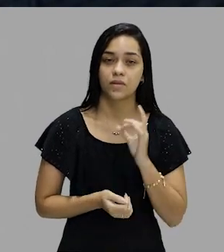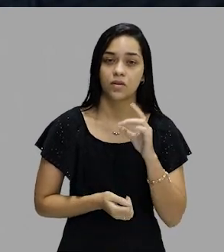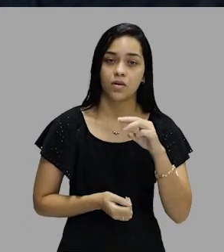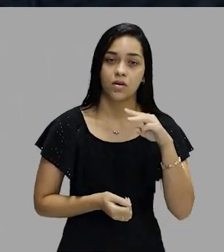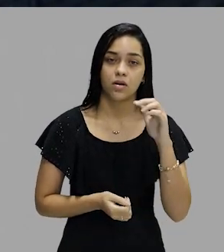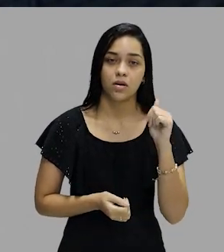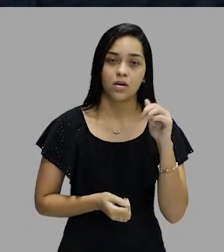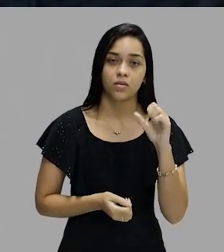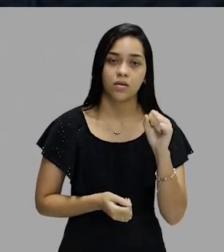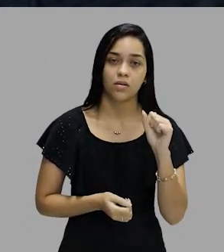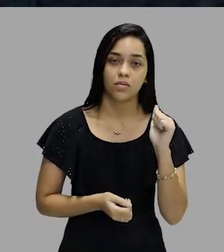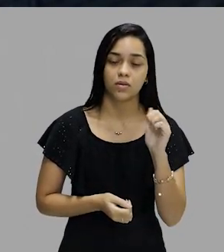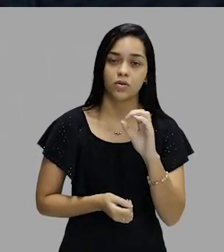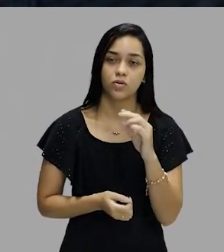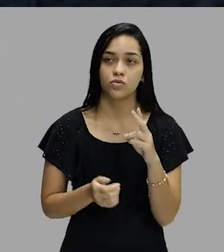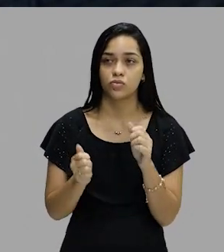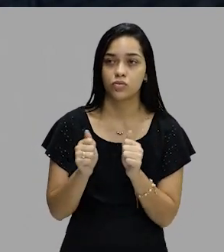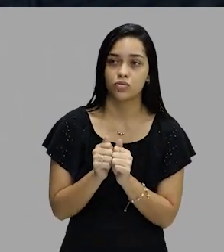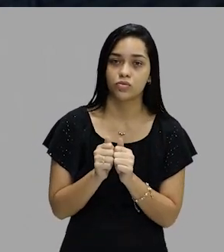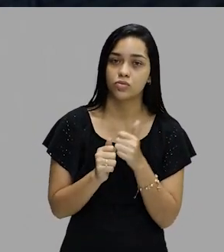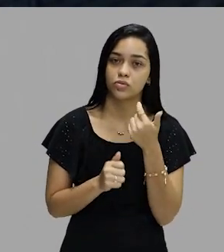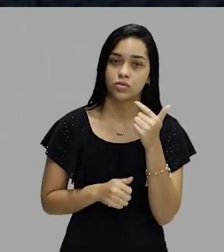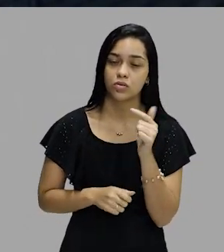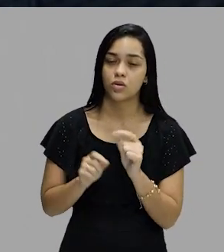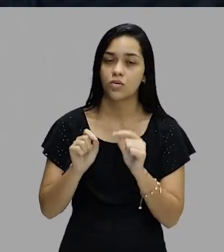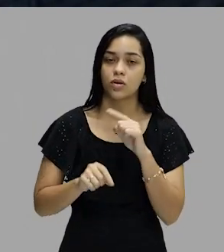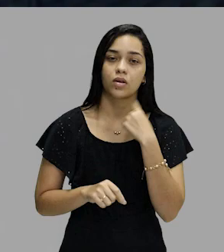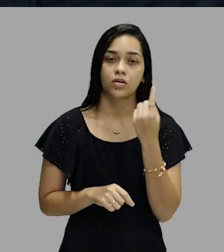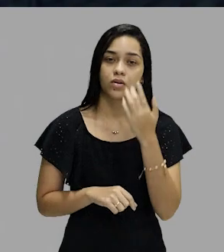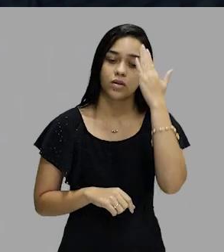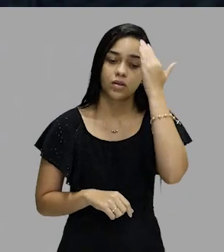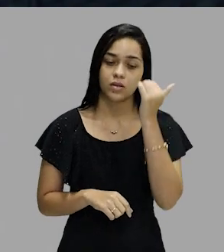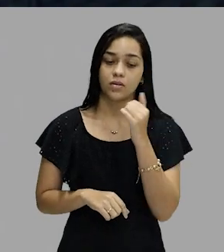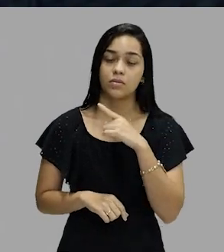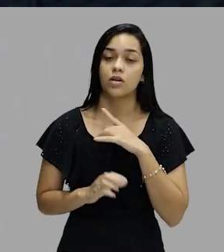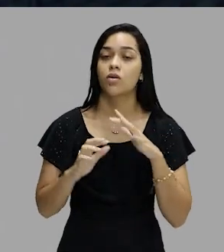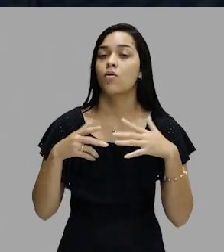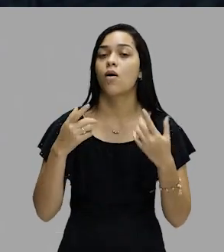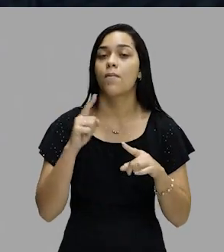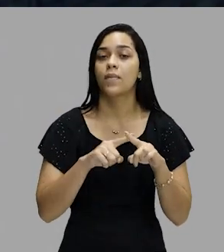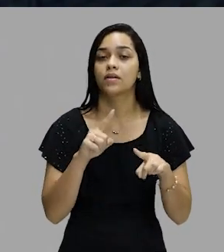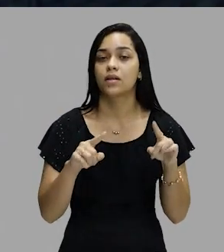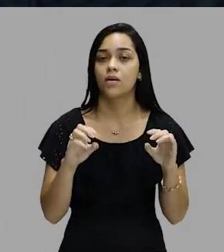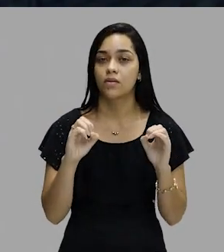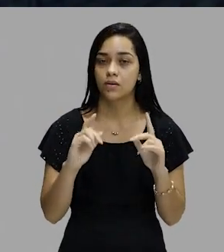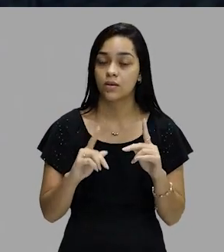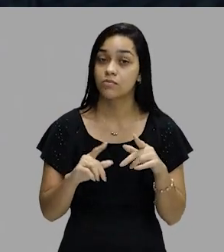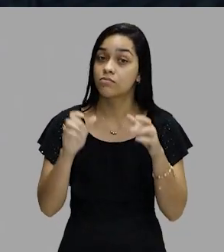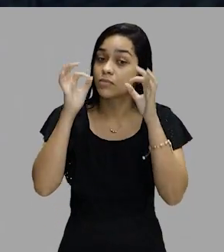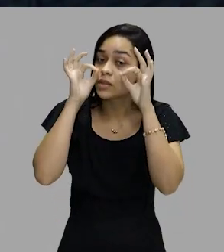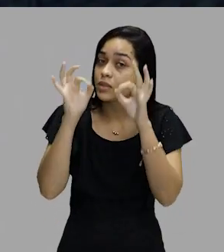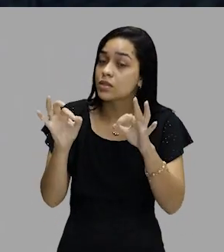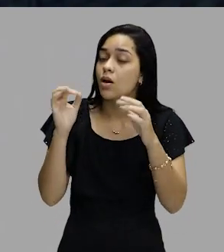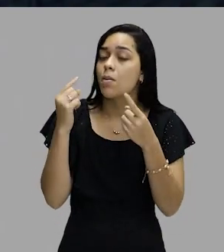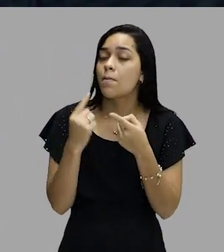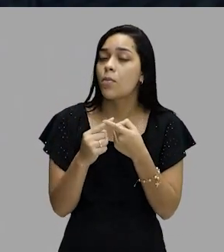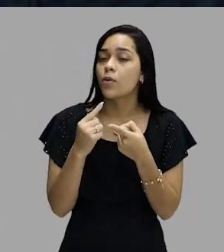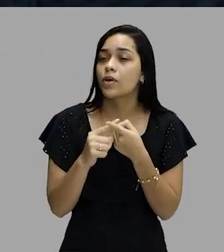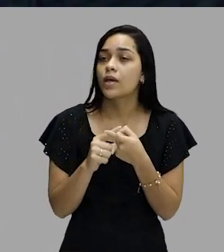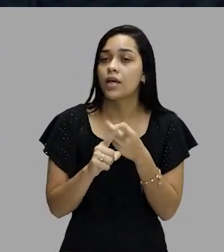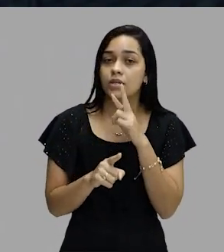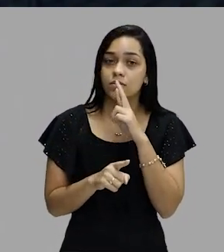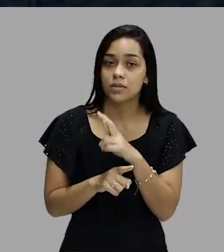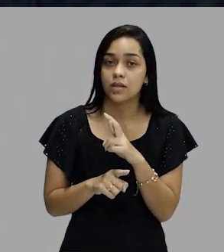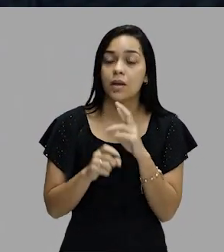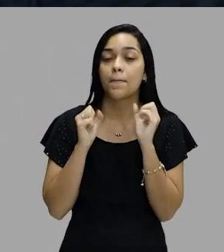massa ou só o volume, ou os dois juntos, não vão me garantir que a gente reconheça que material é esse. Ok? Fica ligado que responder